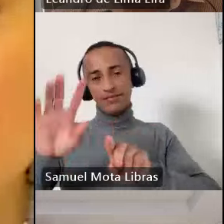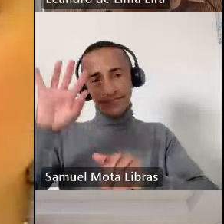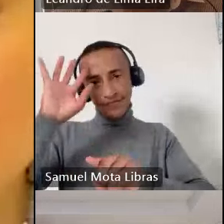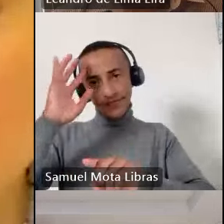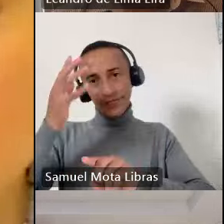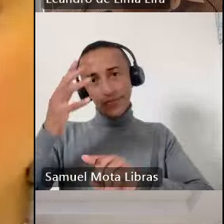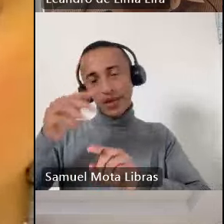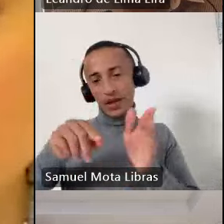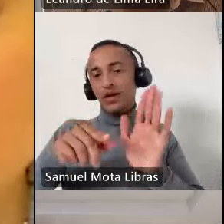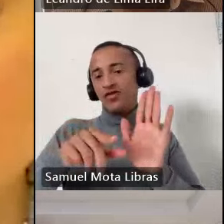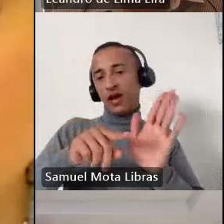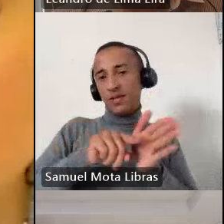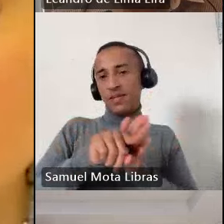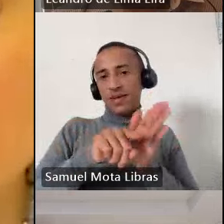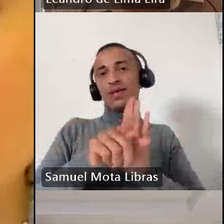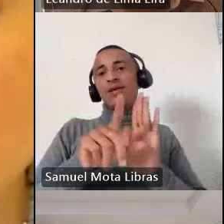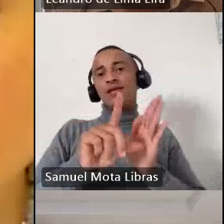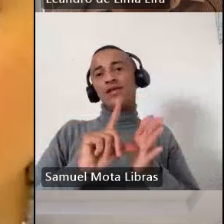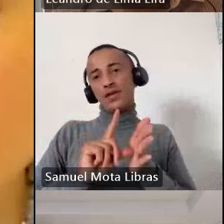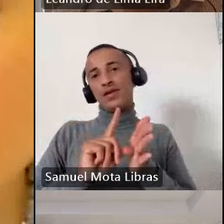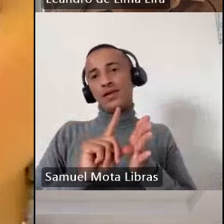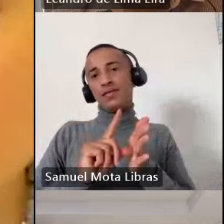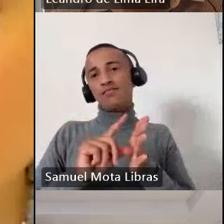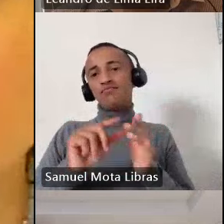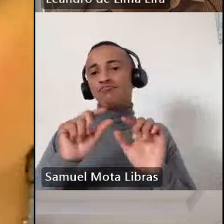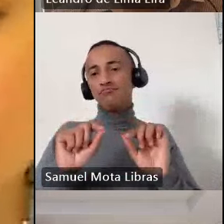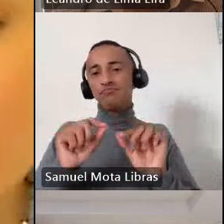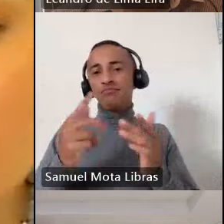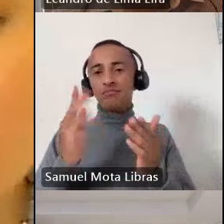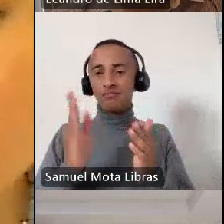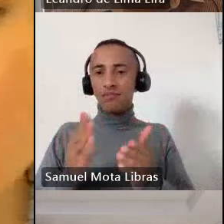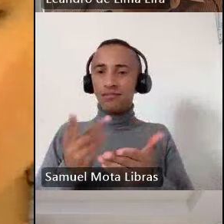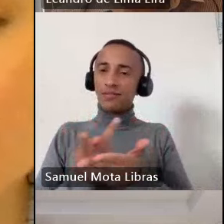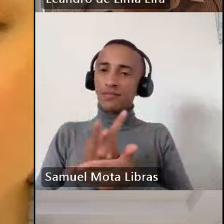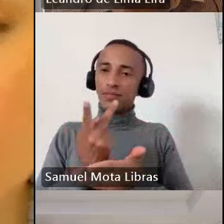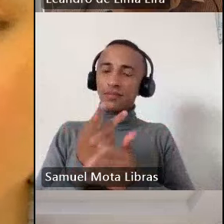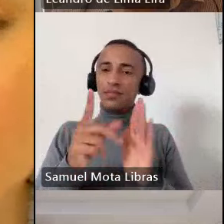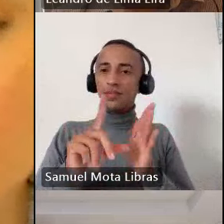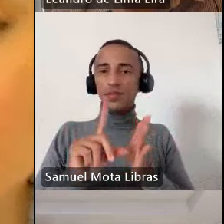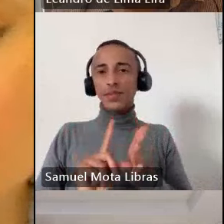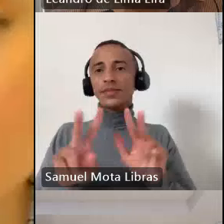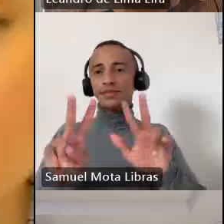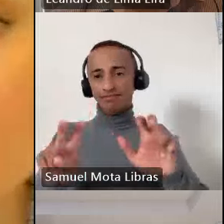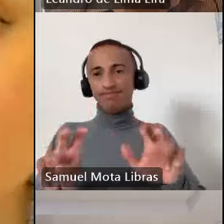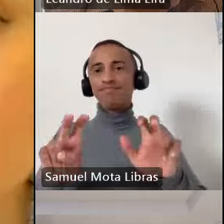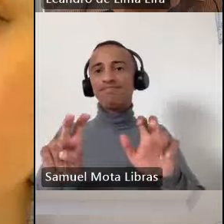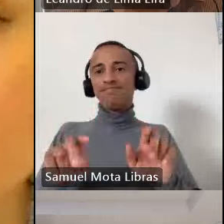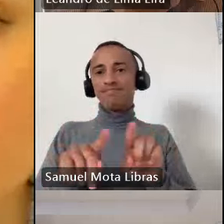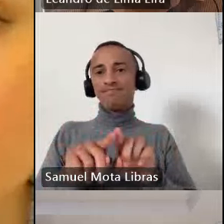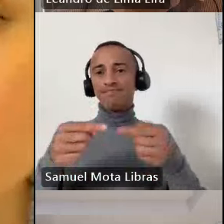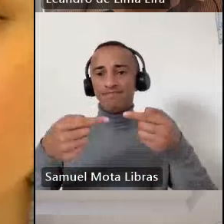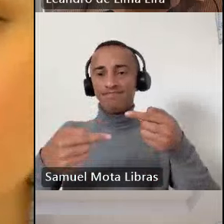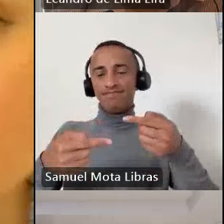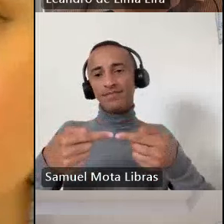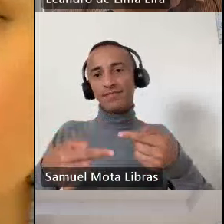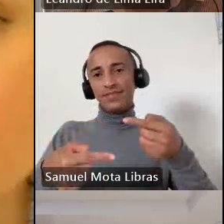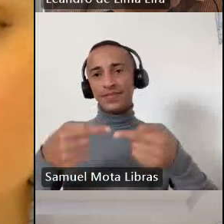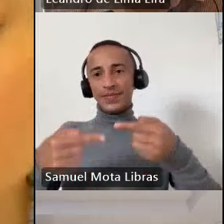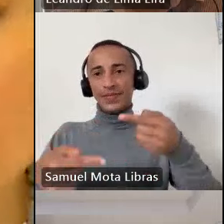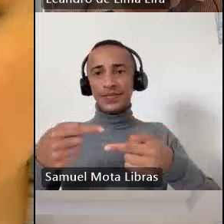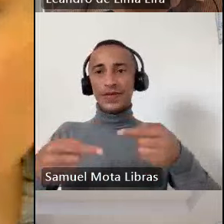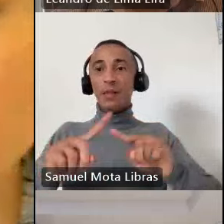um um um termo muito comum usado né em políticas públicas e tal mas eh alguns gestores não sabem exatamente o